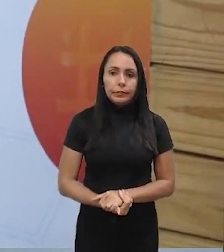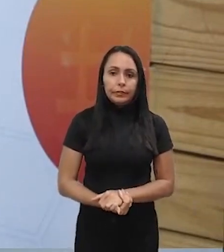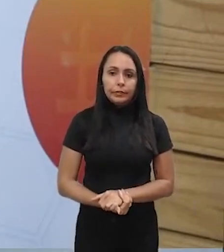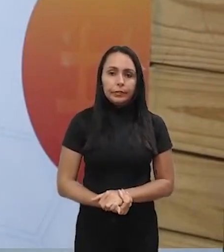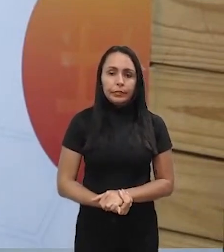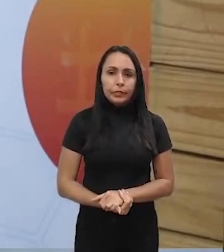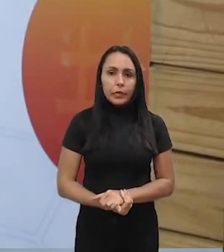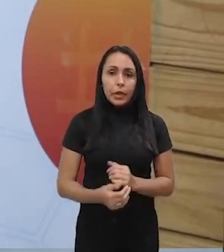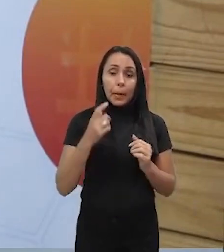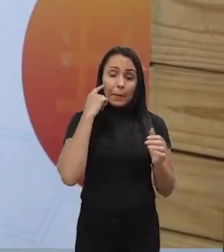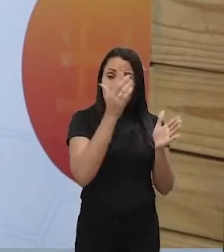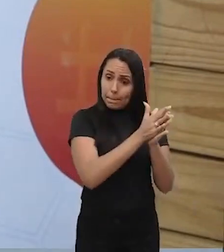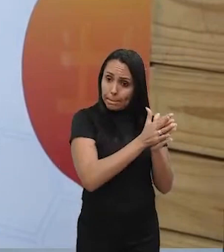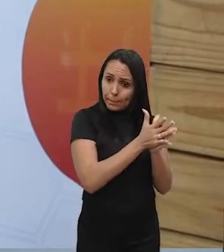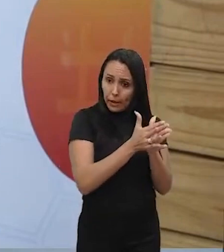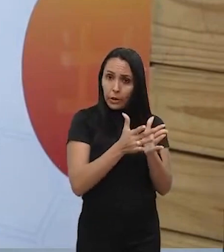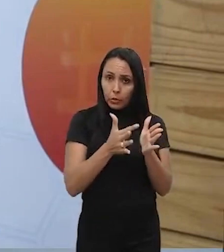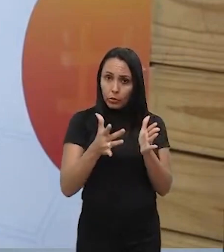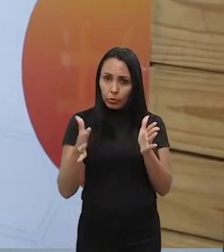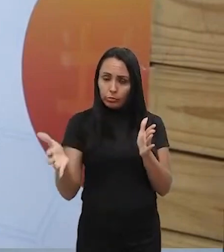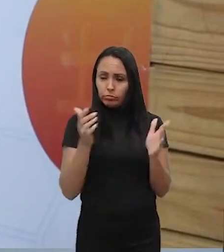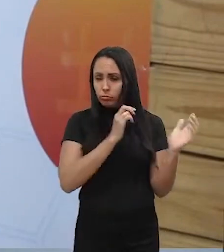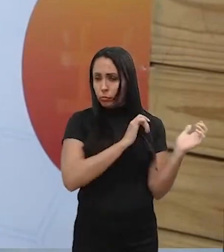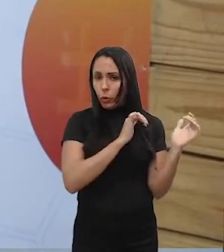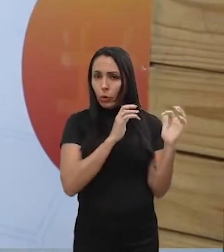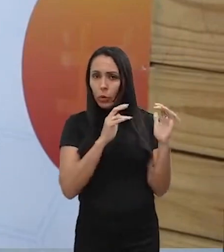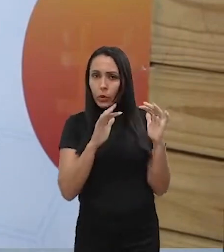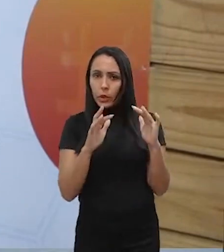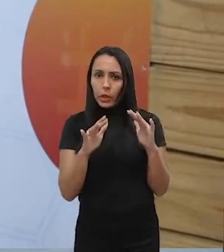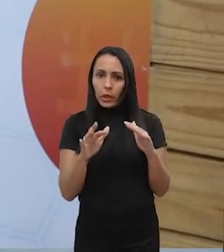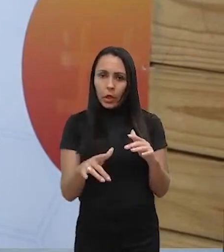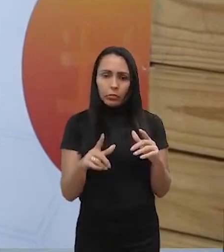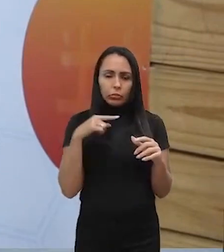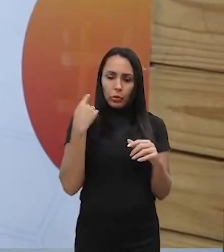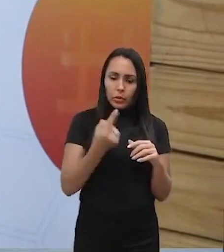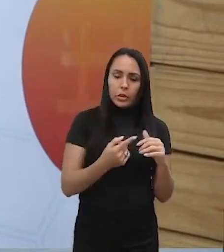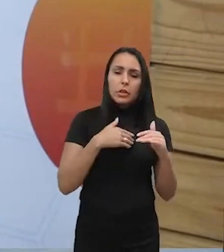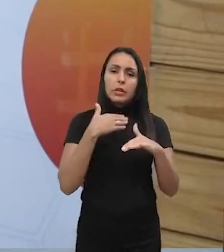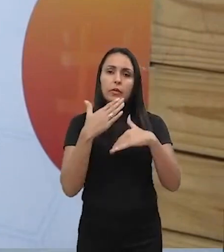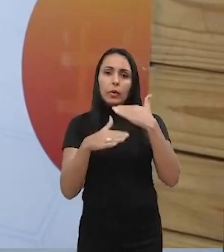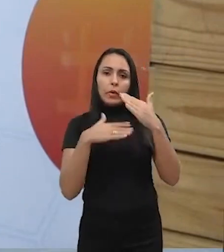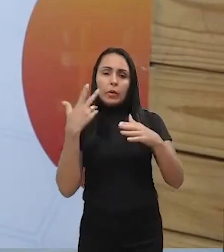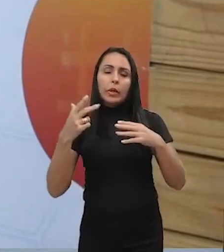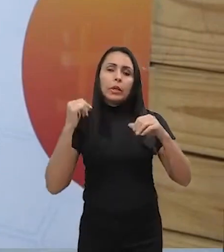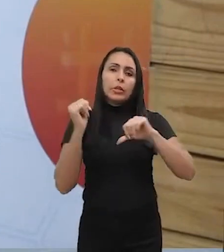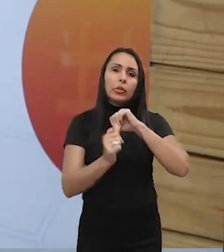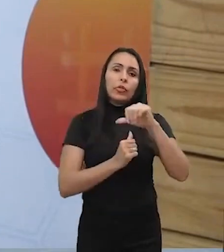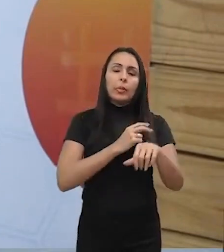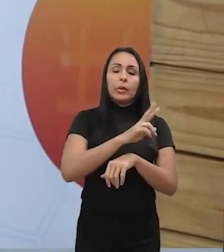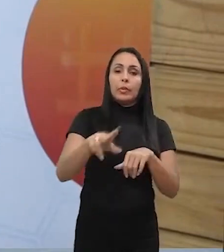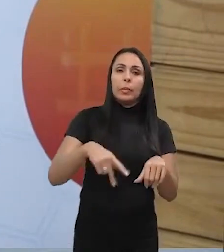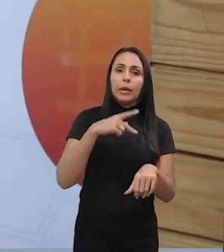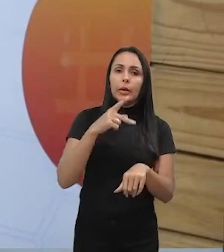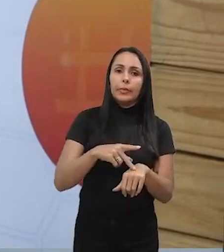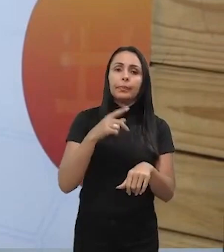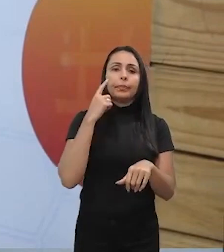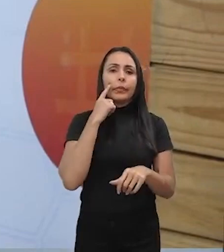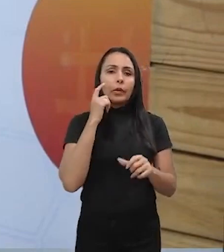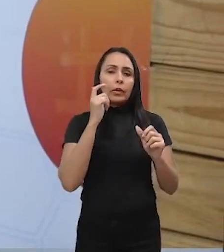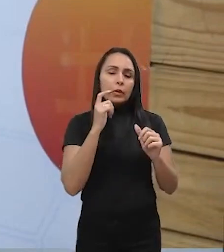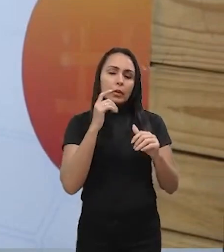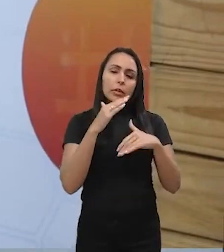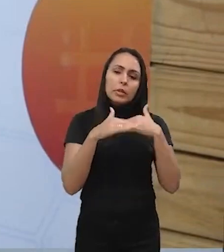Passado esse período colonial, nós nos desenvolvemos, nos transformamos em um país, nós